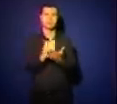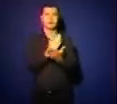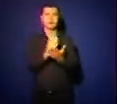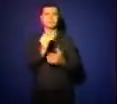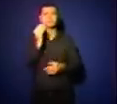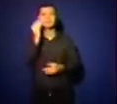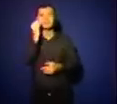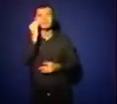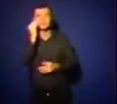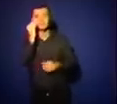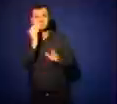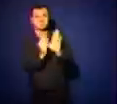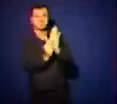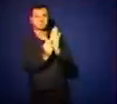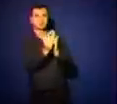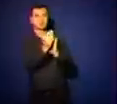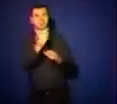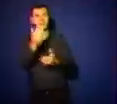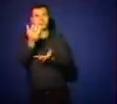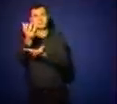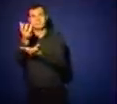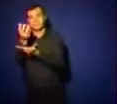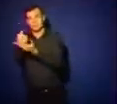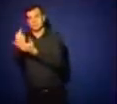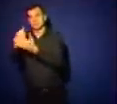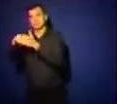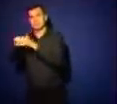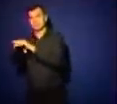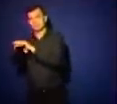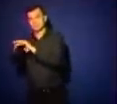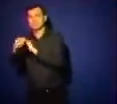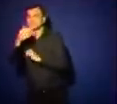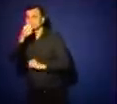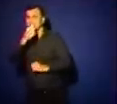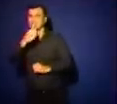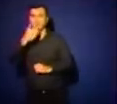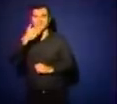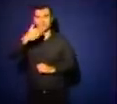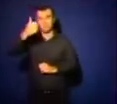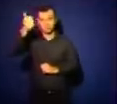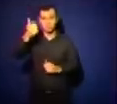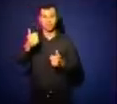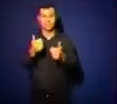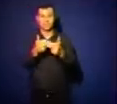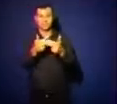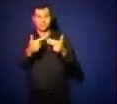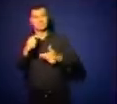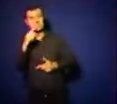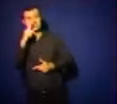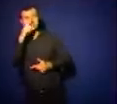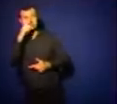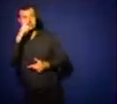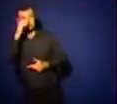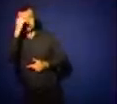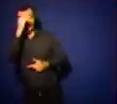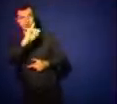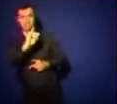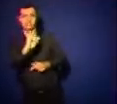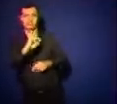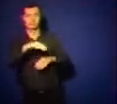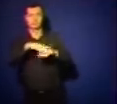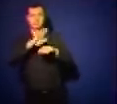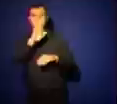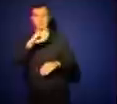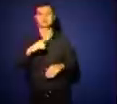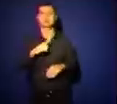a tua organização melhora a parte de back office melhor a parte secretização de ativos melhora muito a parte de risco a gente vê outro dia um experimento Onde você